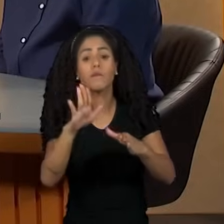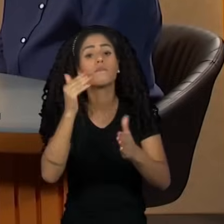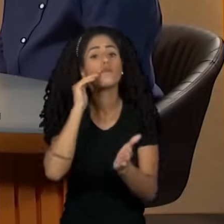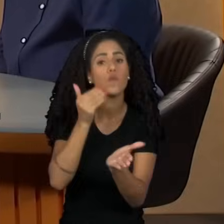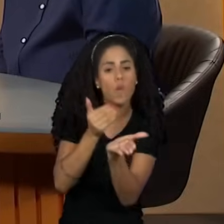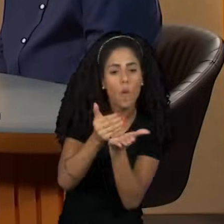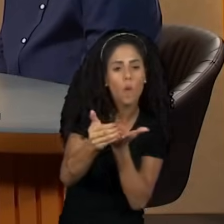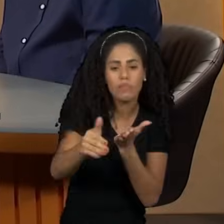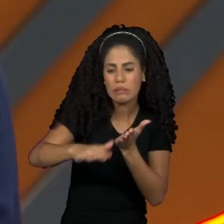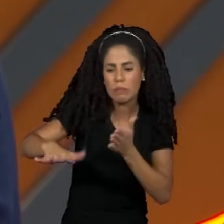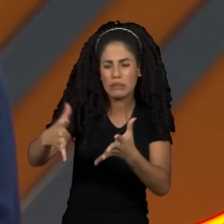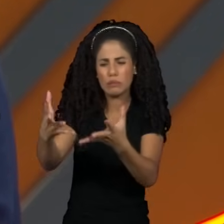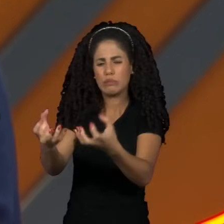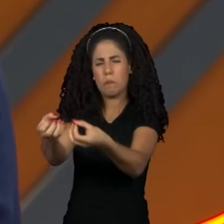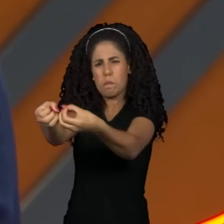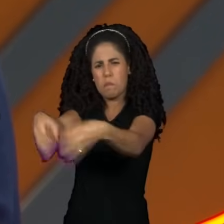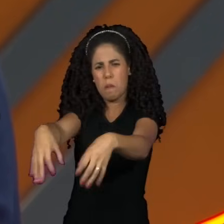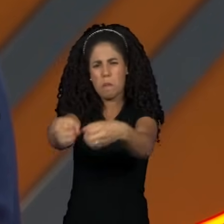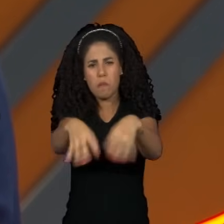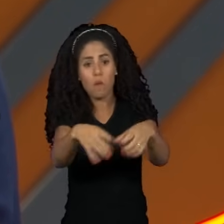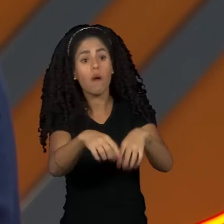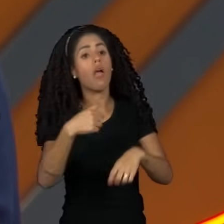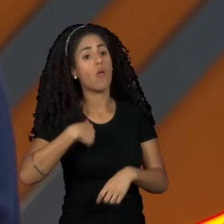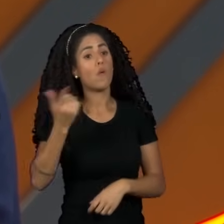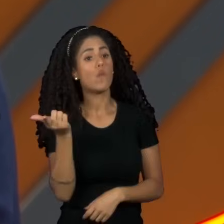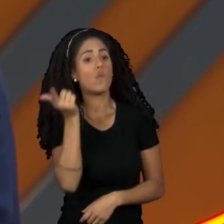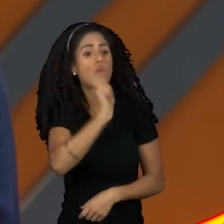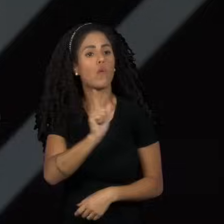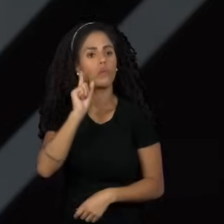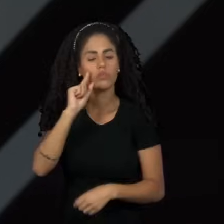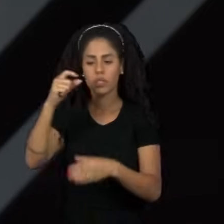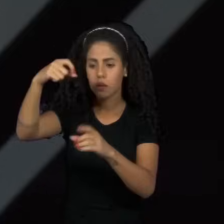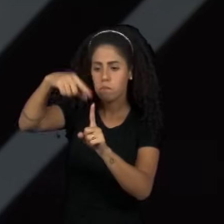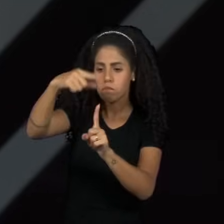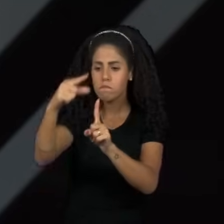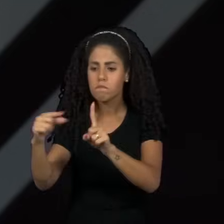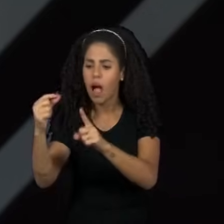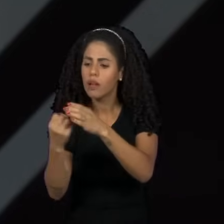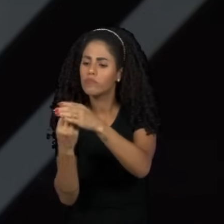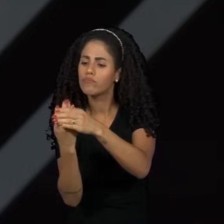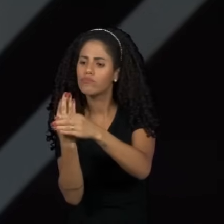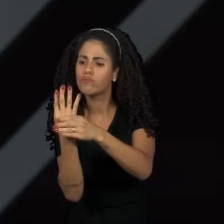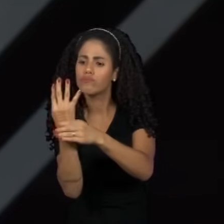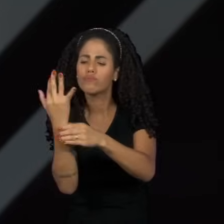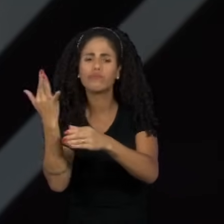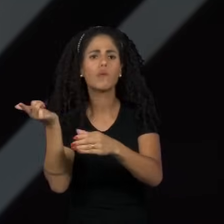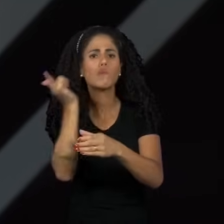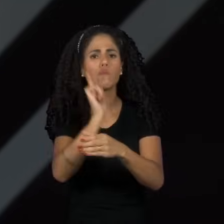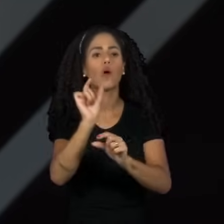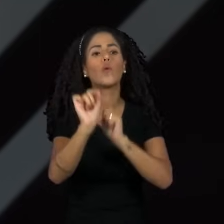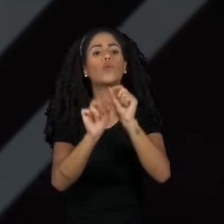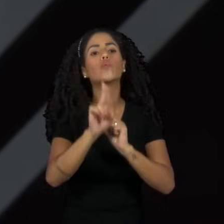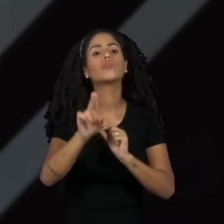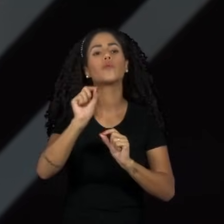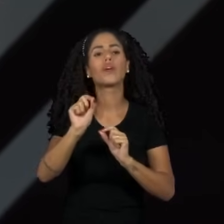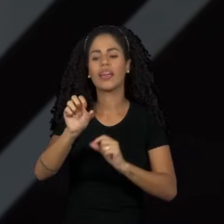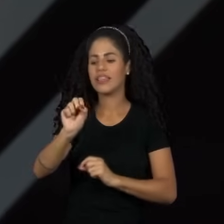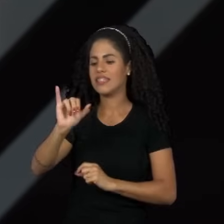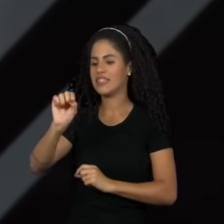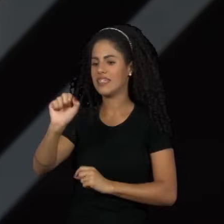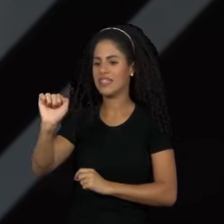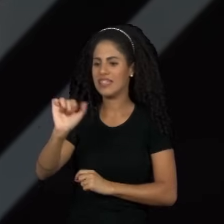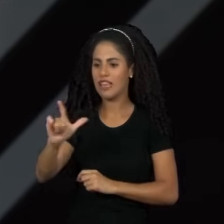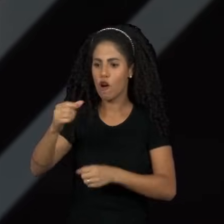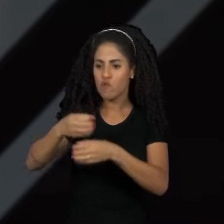mais degradadas, recuperei a terra com plantas. Agora, o que eu usei foi sisal. No